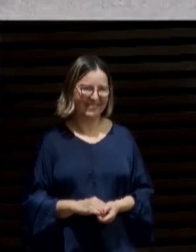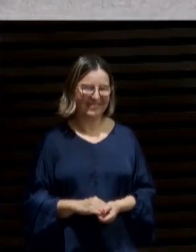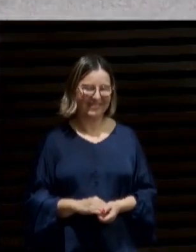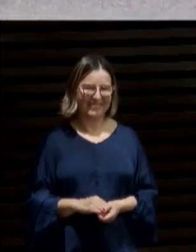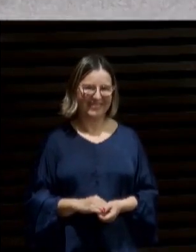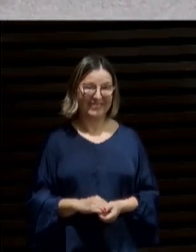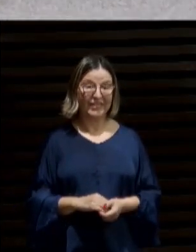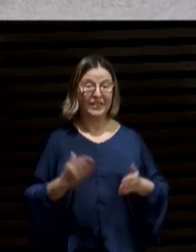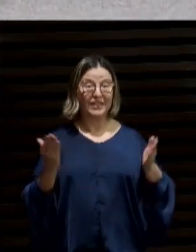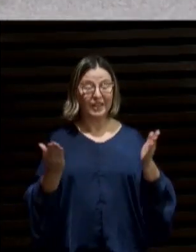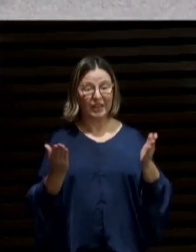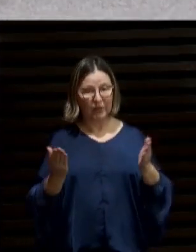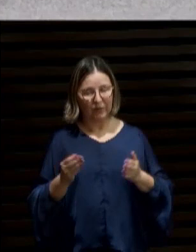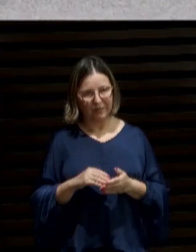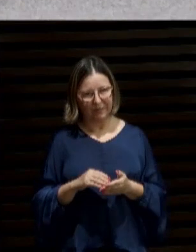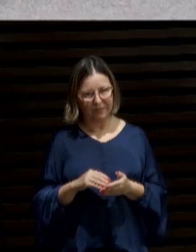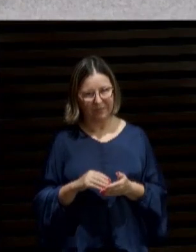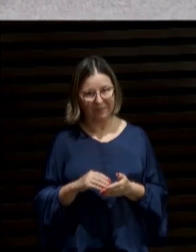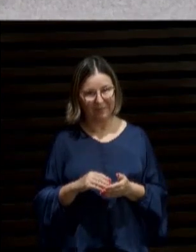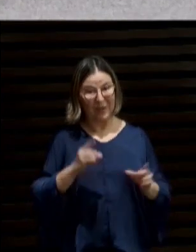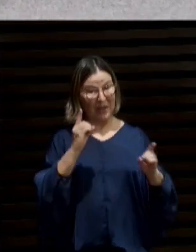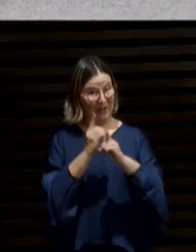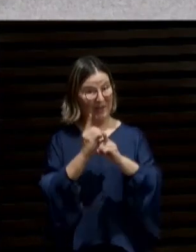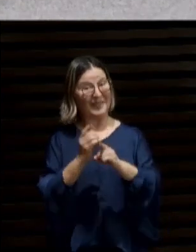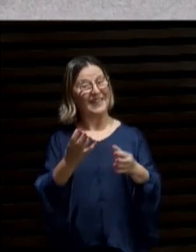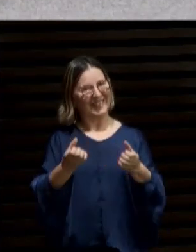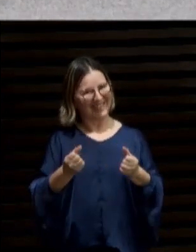Agora, o seguinte eles receberam.